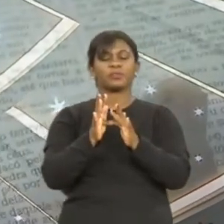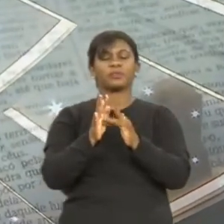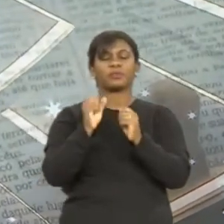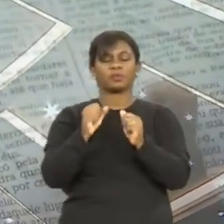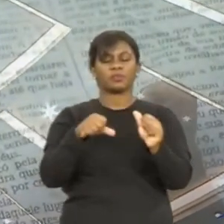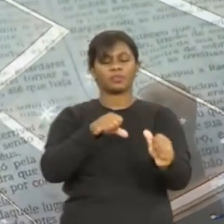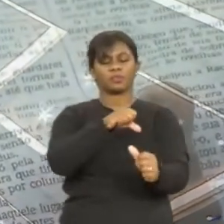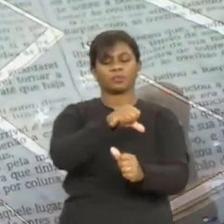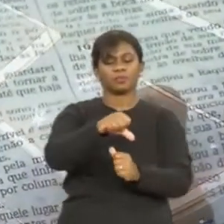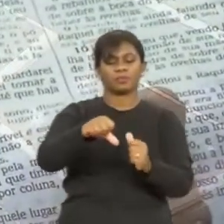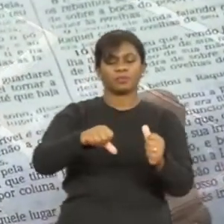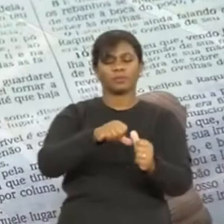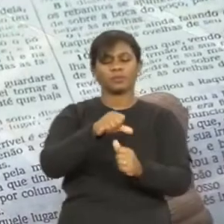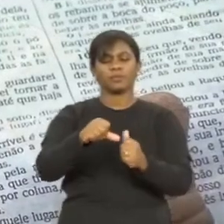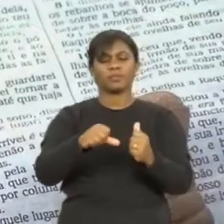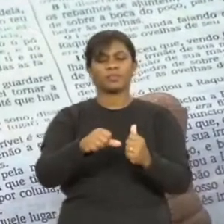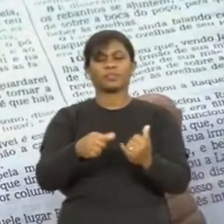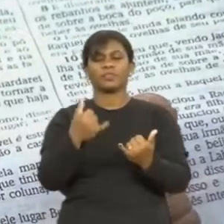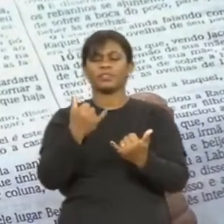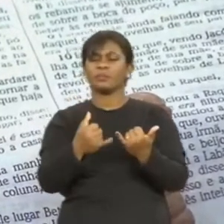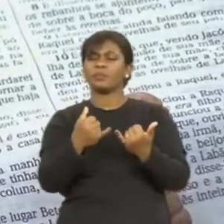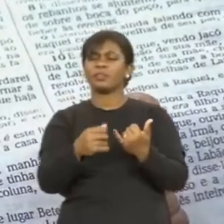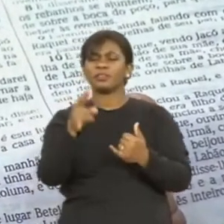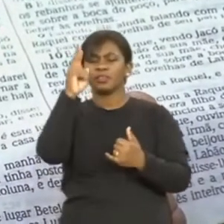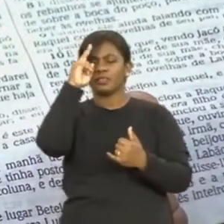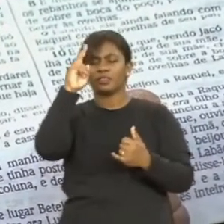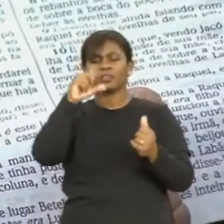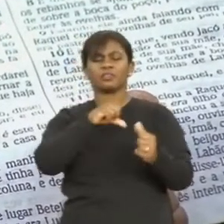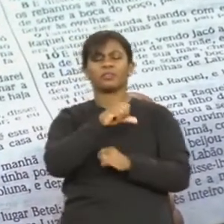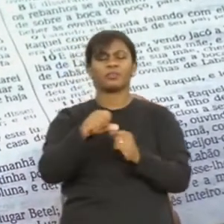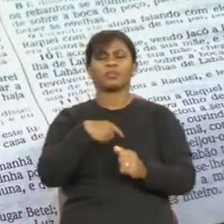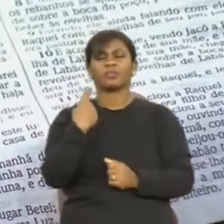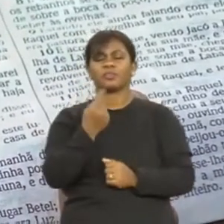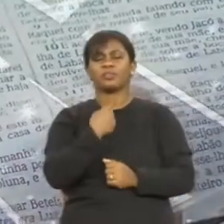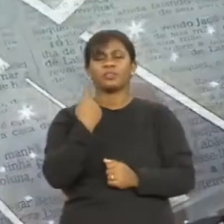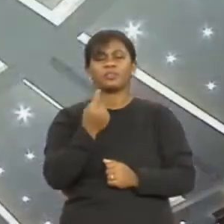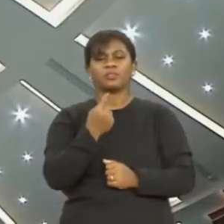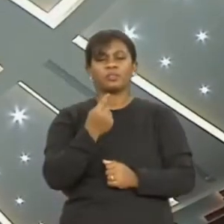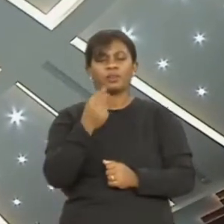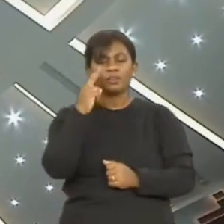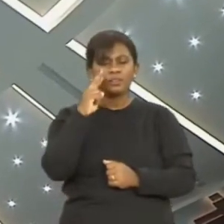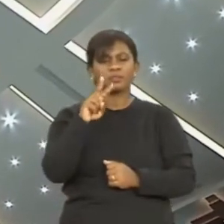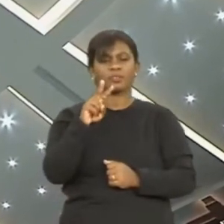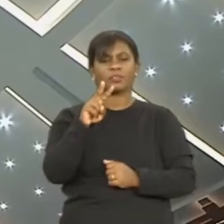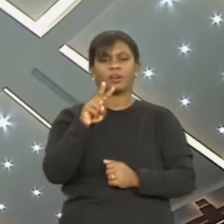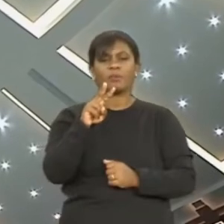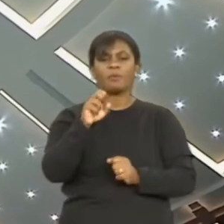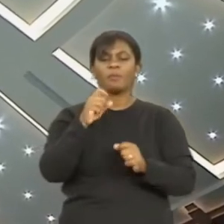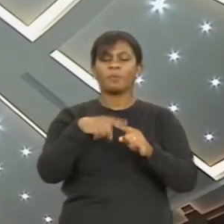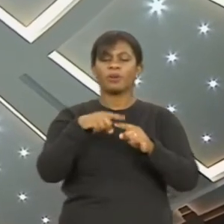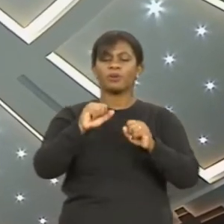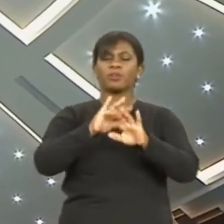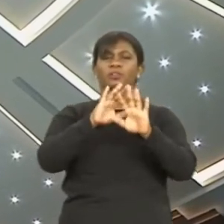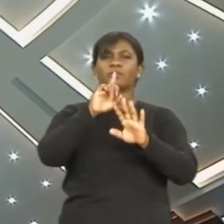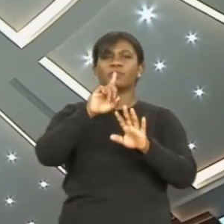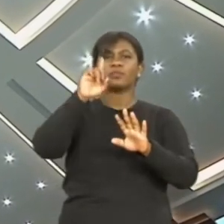transformado, como essa história de transformação que nós acabamos de assistir. Isso glorifica o teu nome, isso te